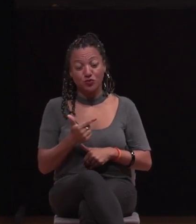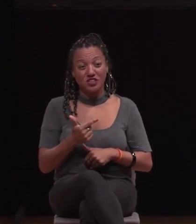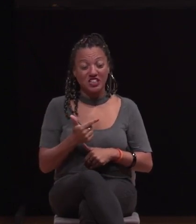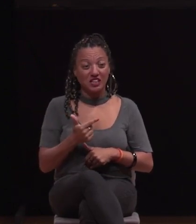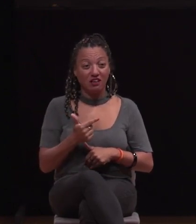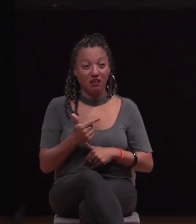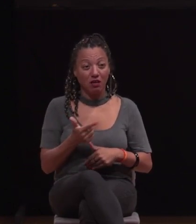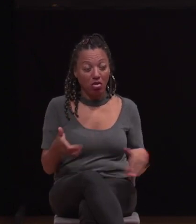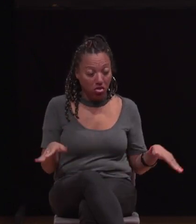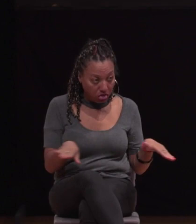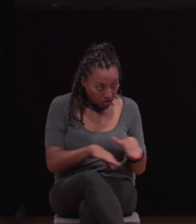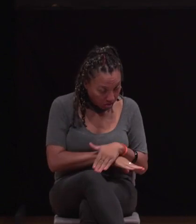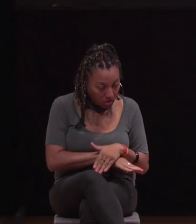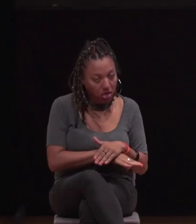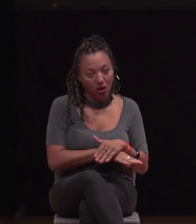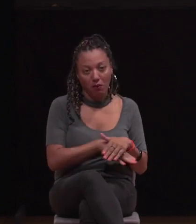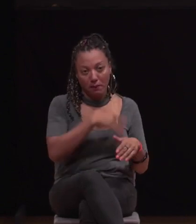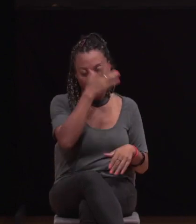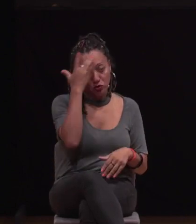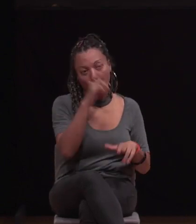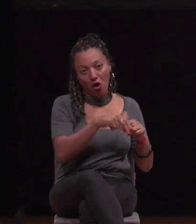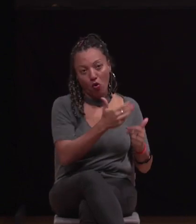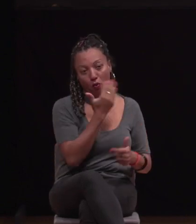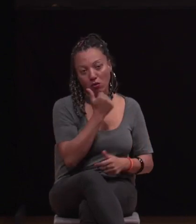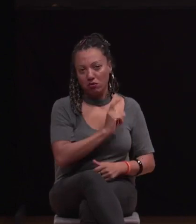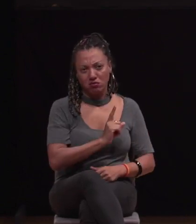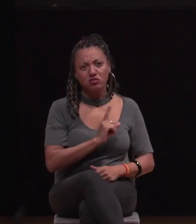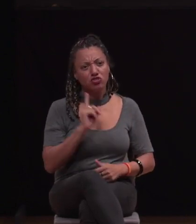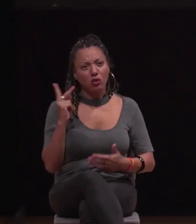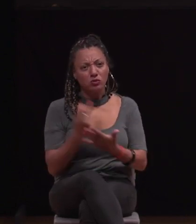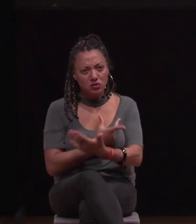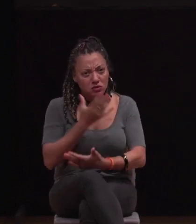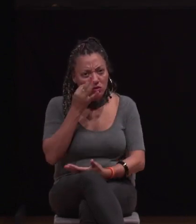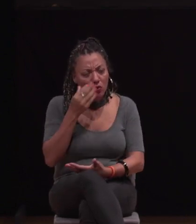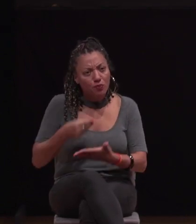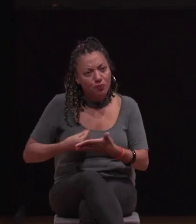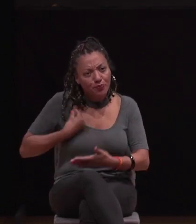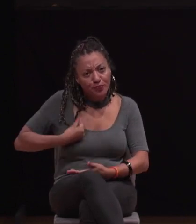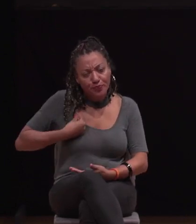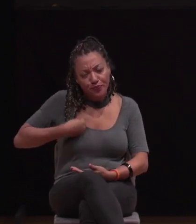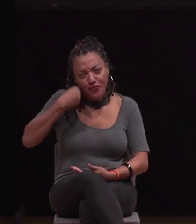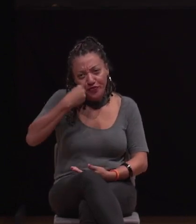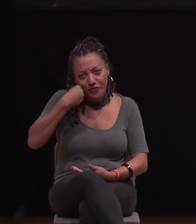Como já passei em vários momentos da minha vida, por várias situações, de verdade mesmo.